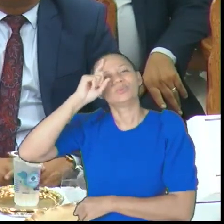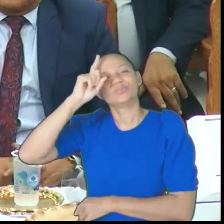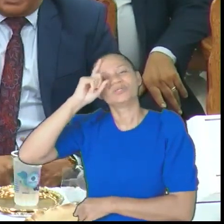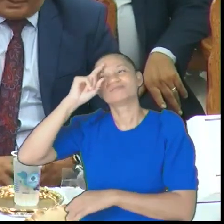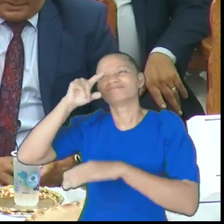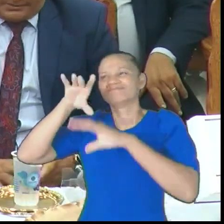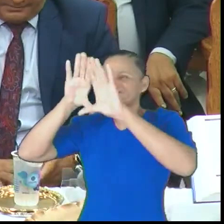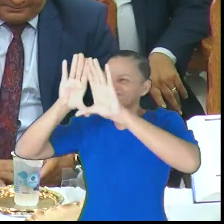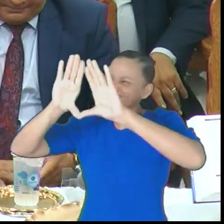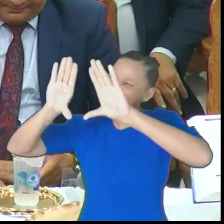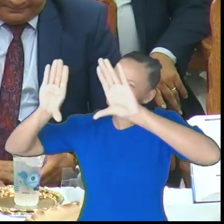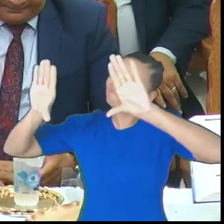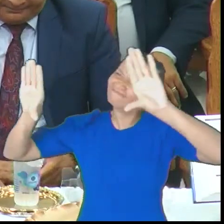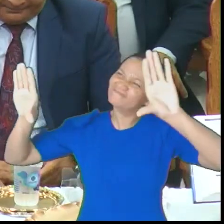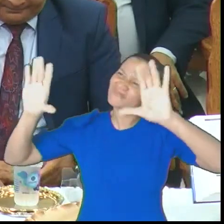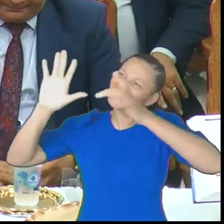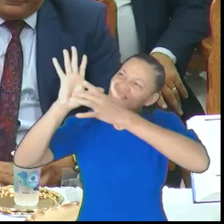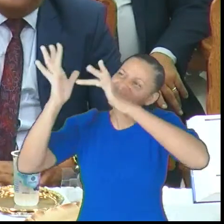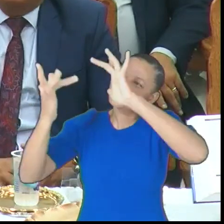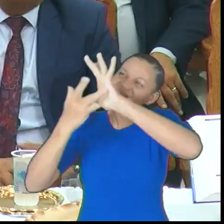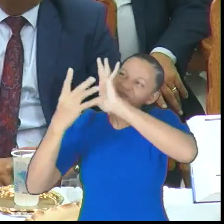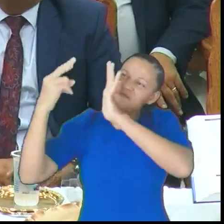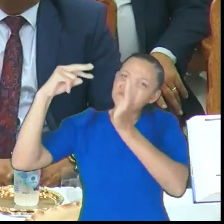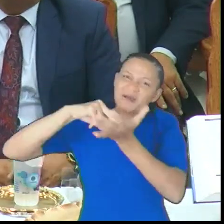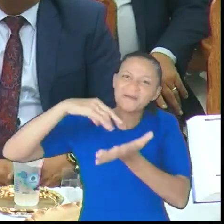é para aquele que vem buscar a sua noiva.